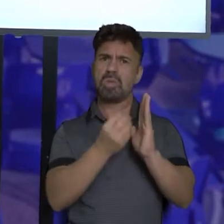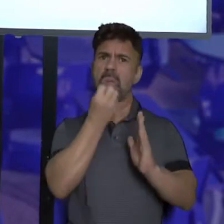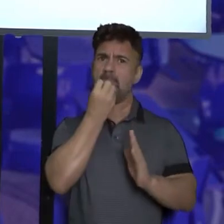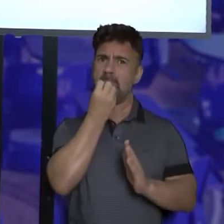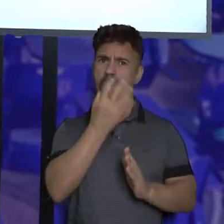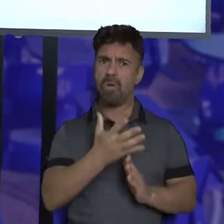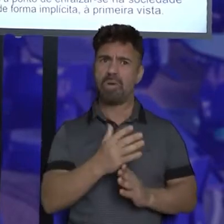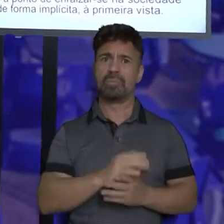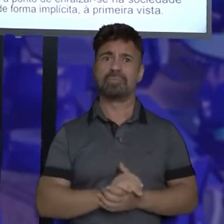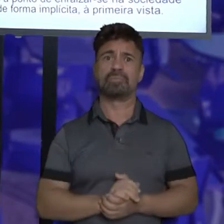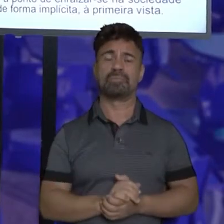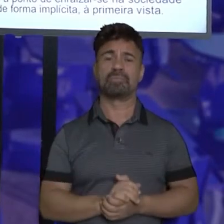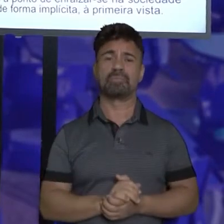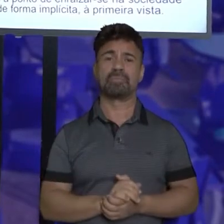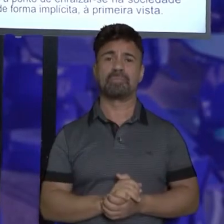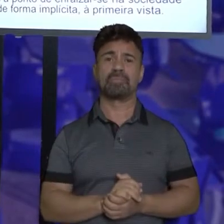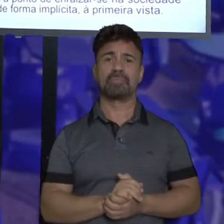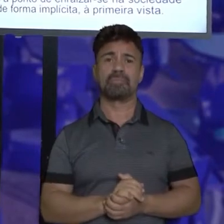produção.